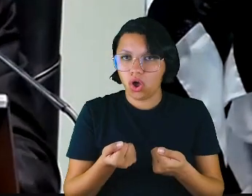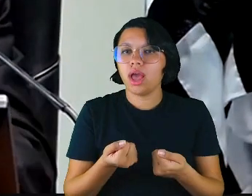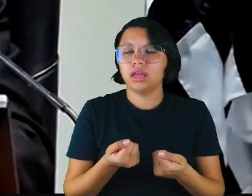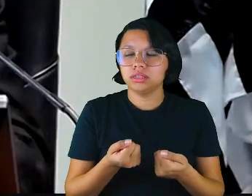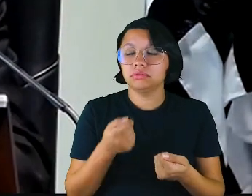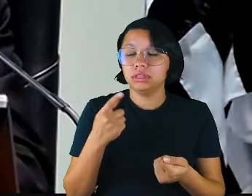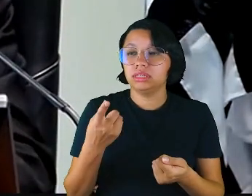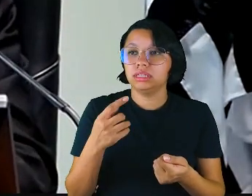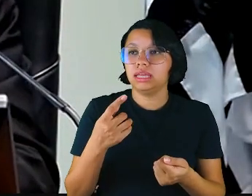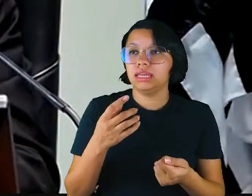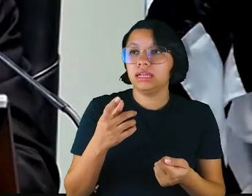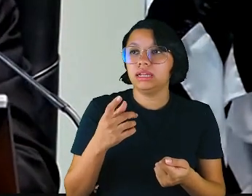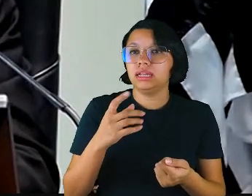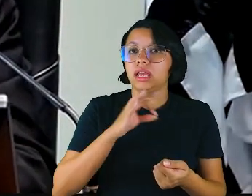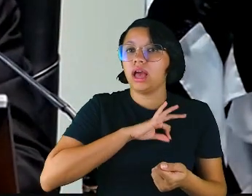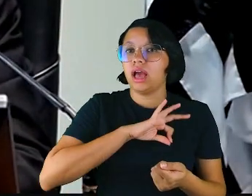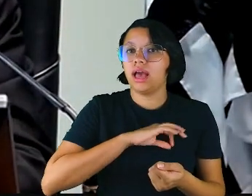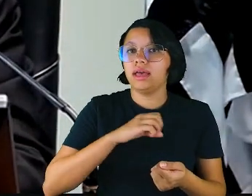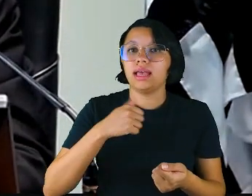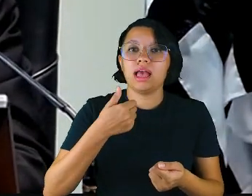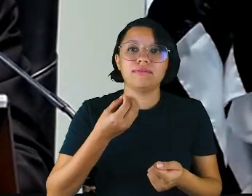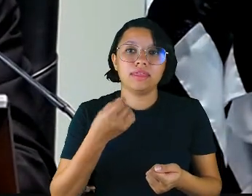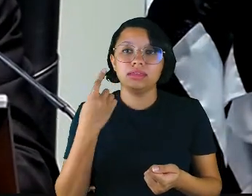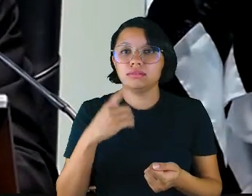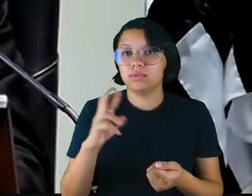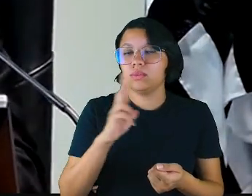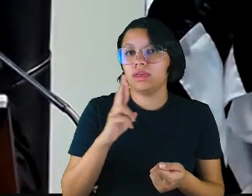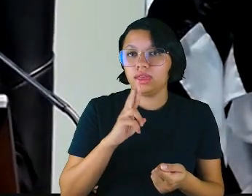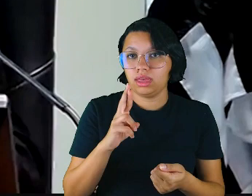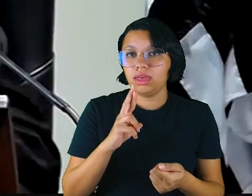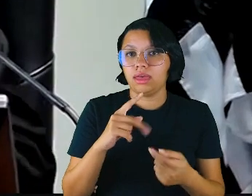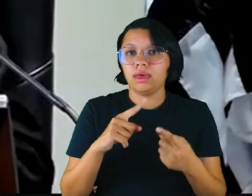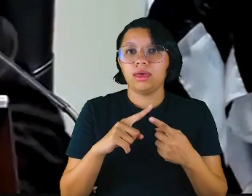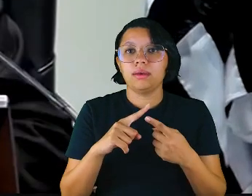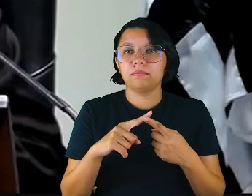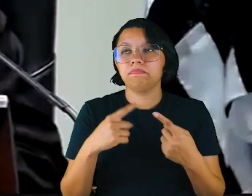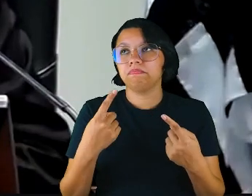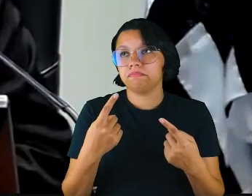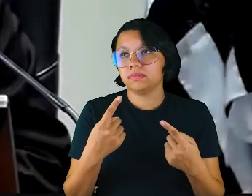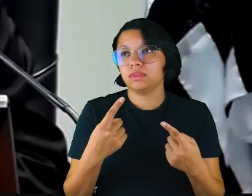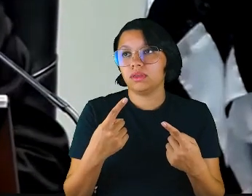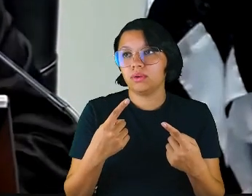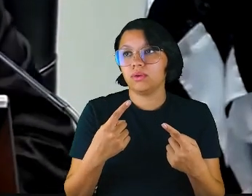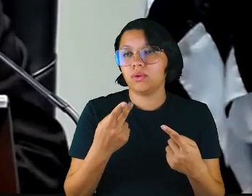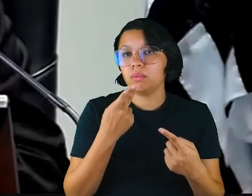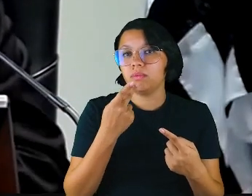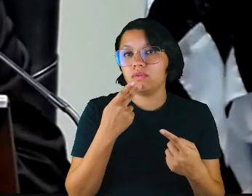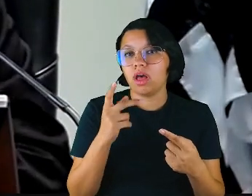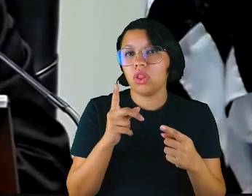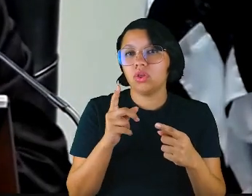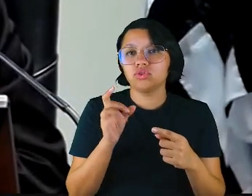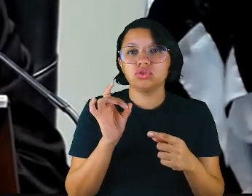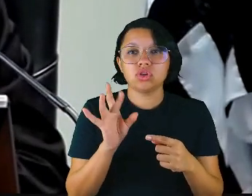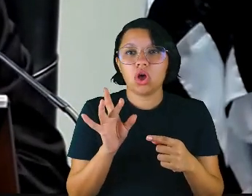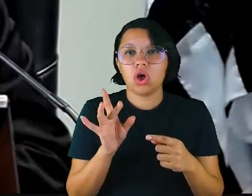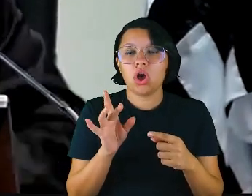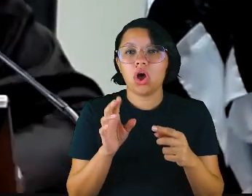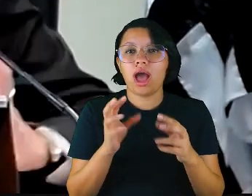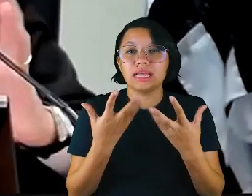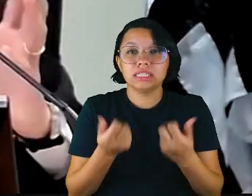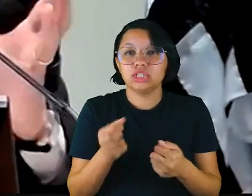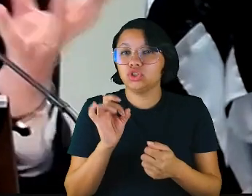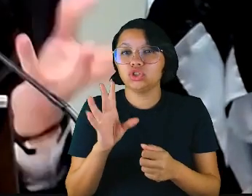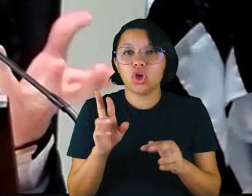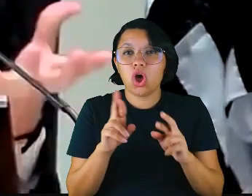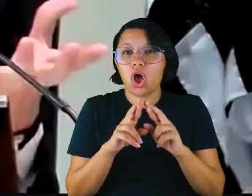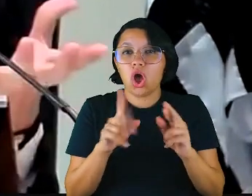reconheço que ele ganhava 10 mil reais, defiro só a diferença dos 10 mil reais nas férias ou no 13º, e fica como